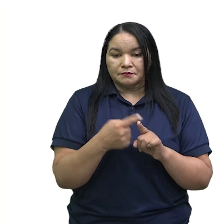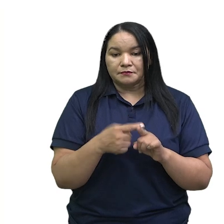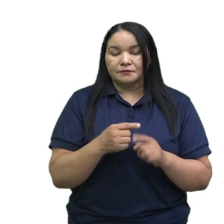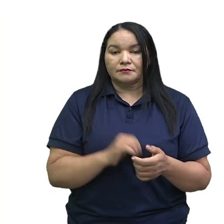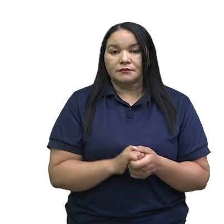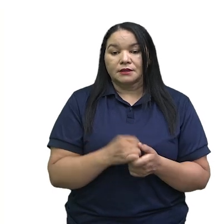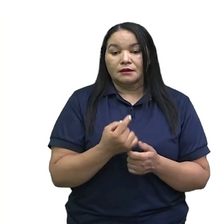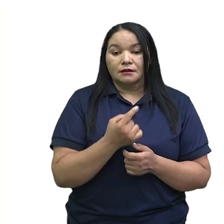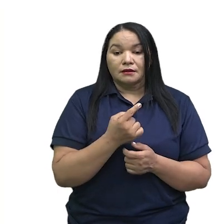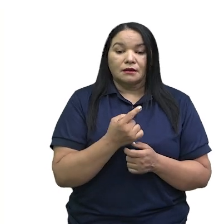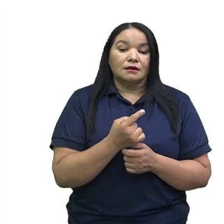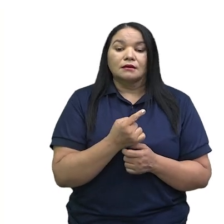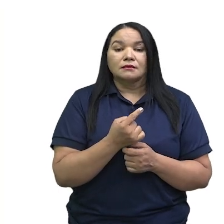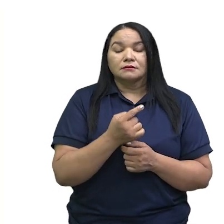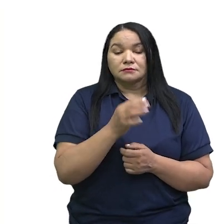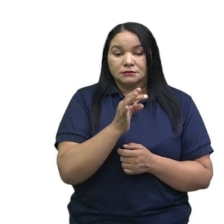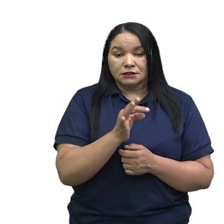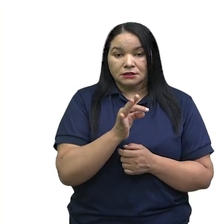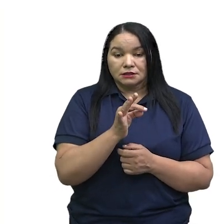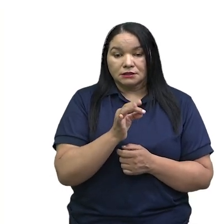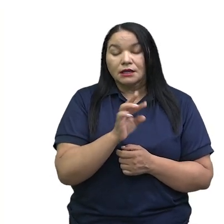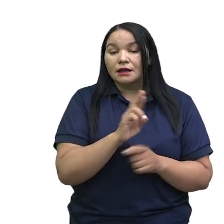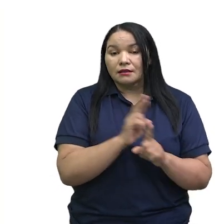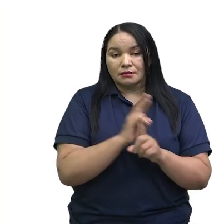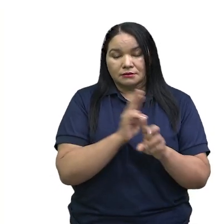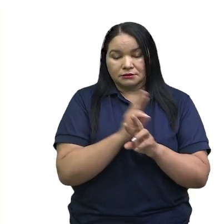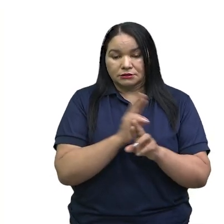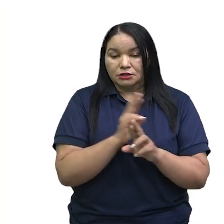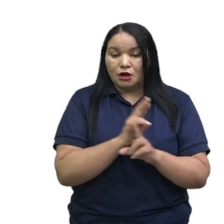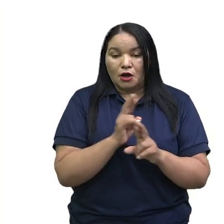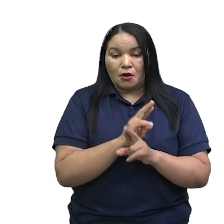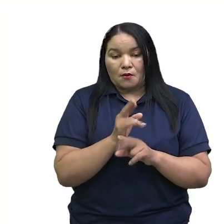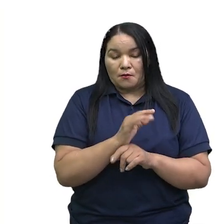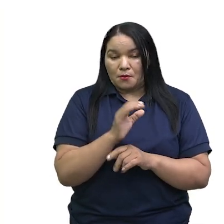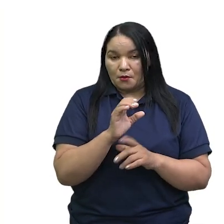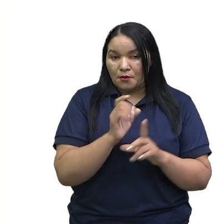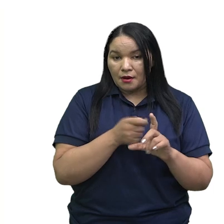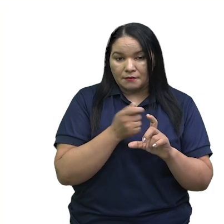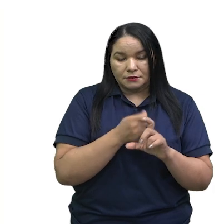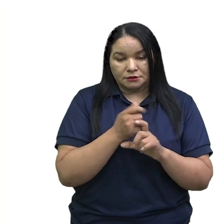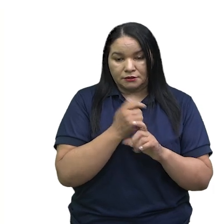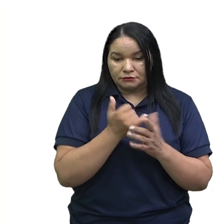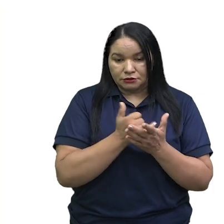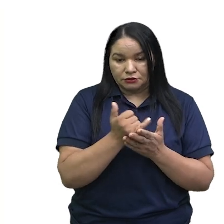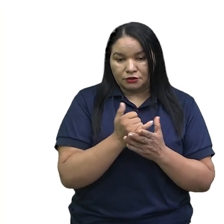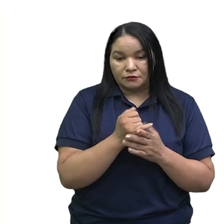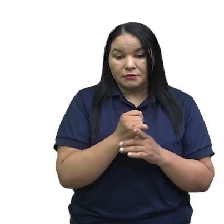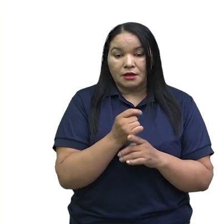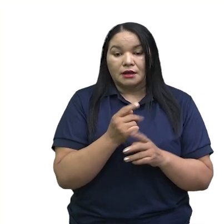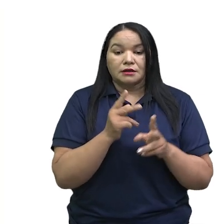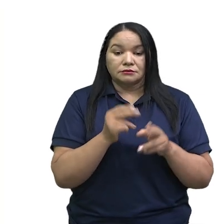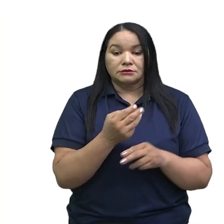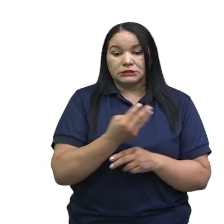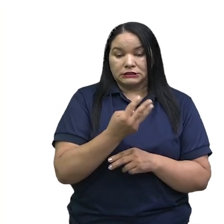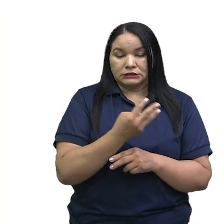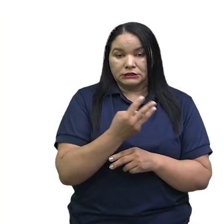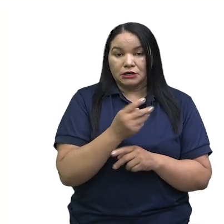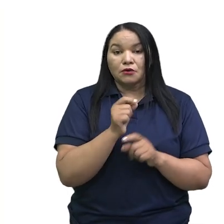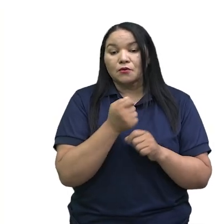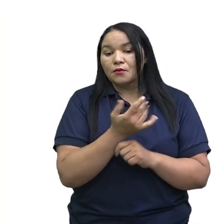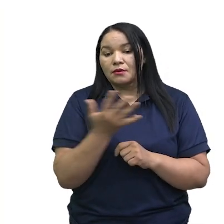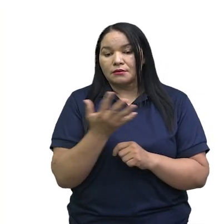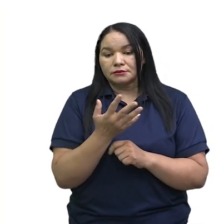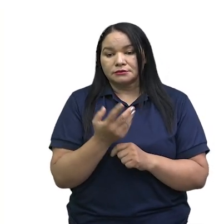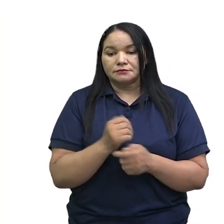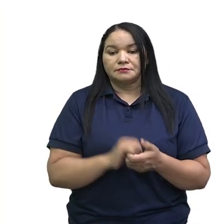os 10% em relação ao capital inicial. Nos juros compostos, a gente vai somar